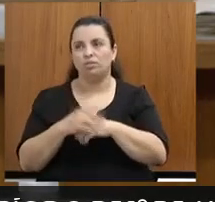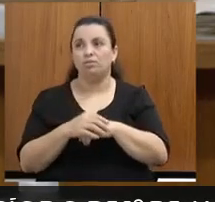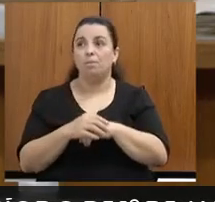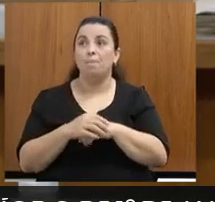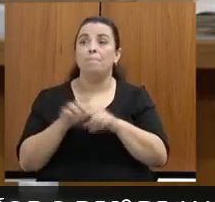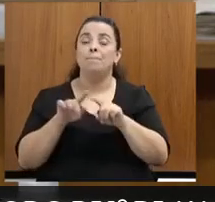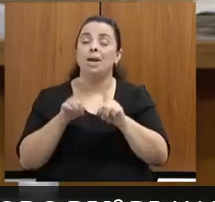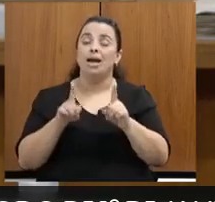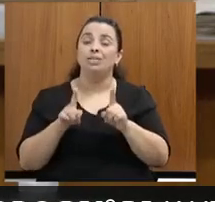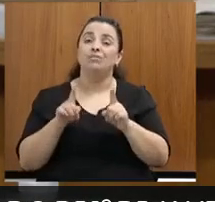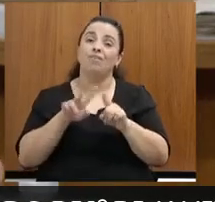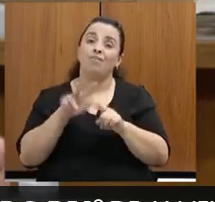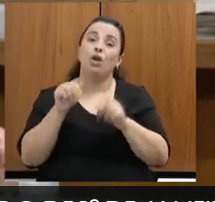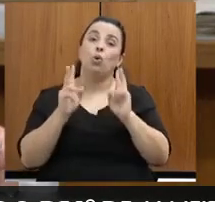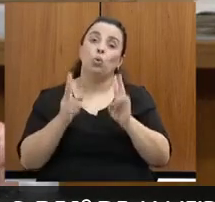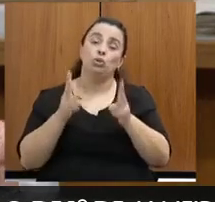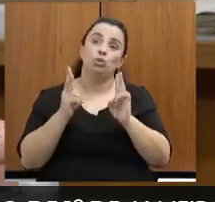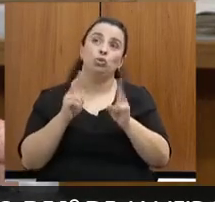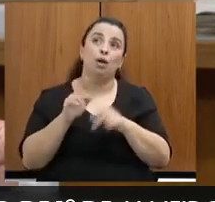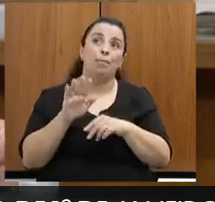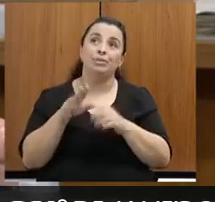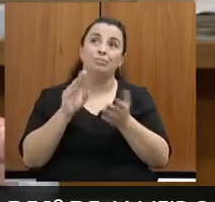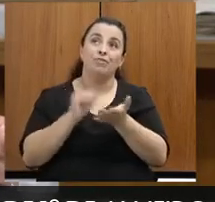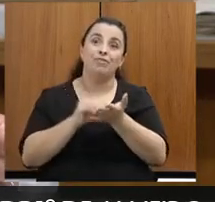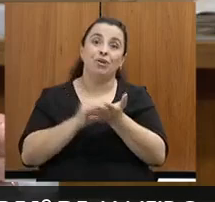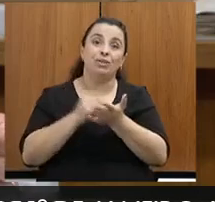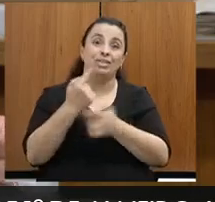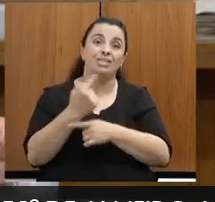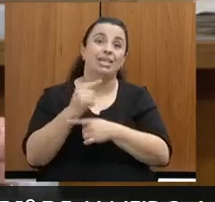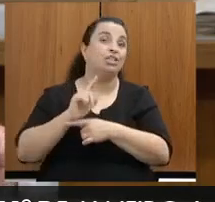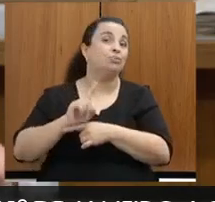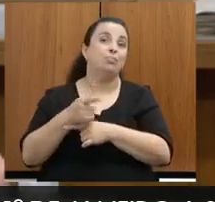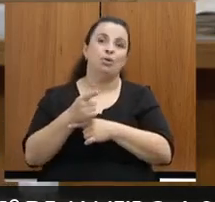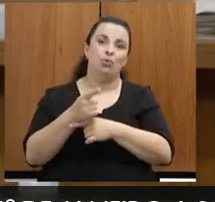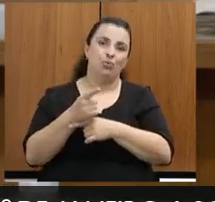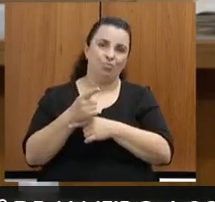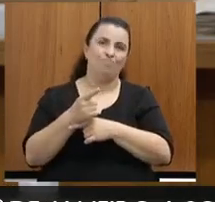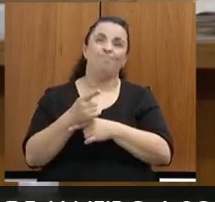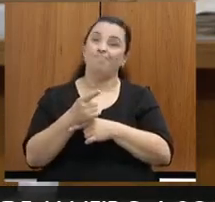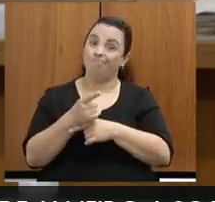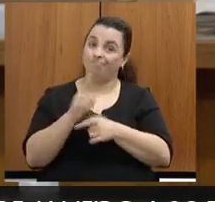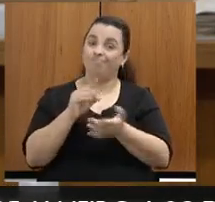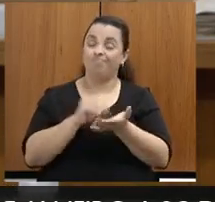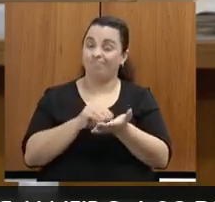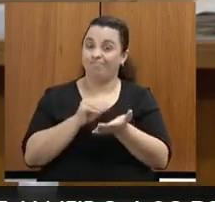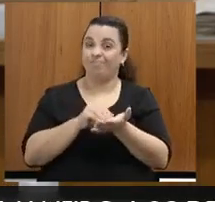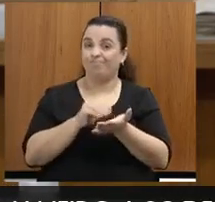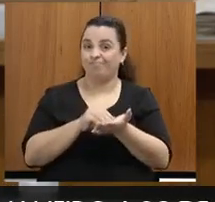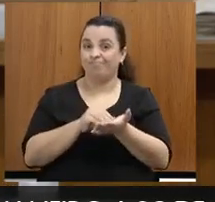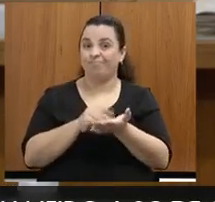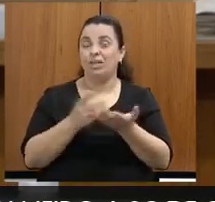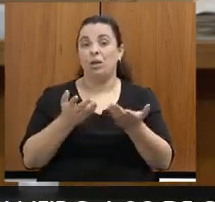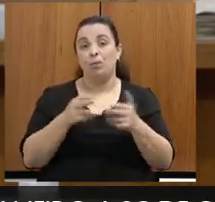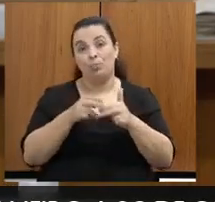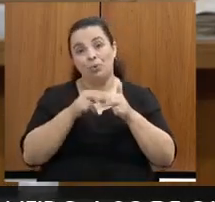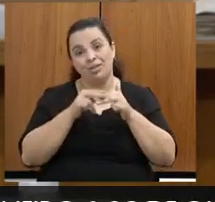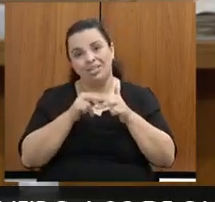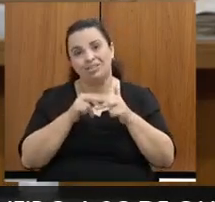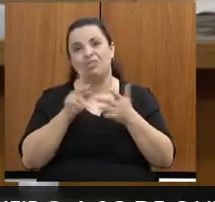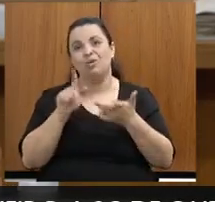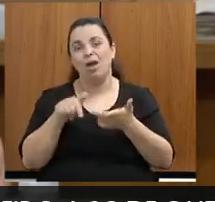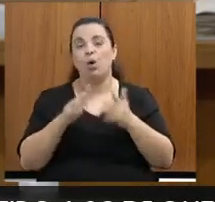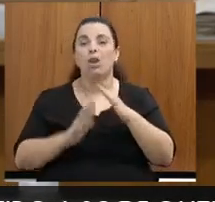em sete mil policiais mas repito isso se deve ao fato de que nós estamos no